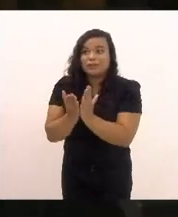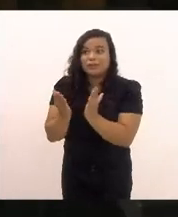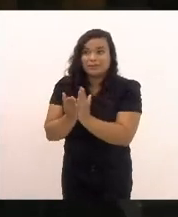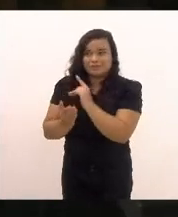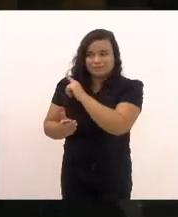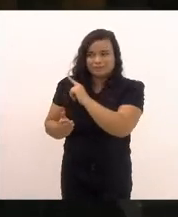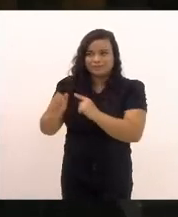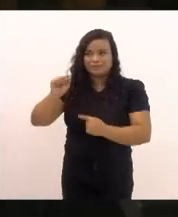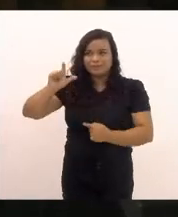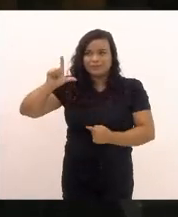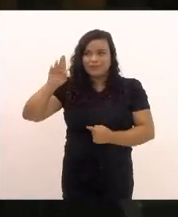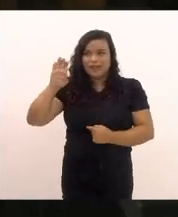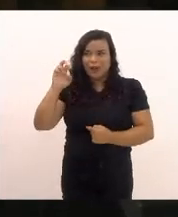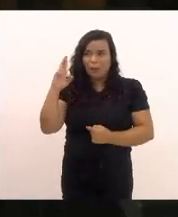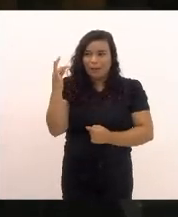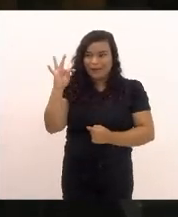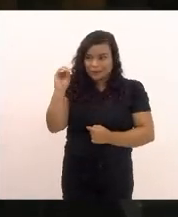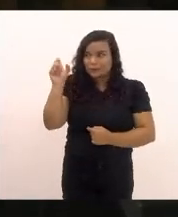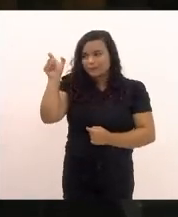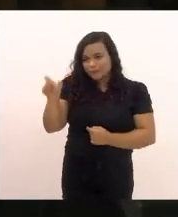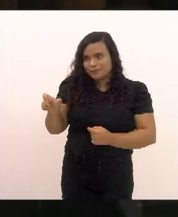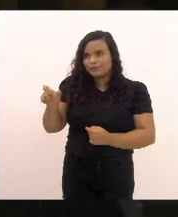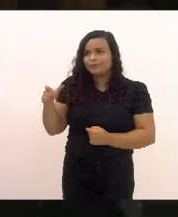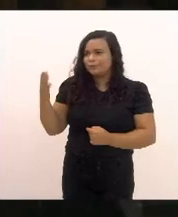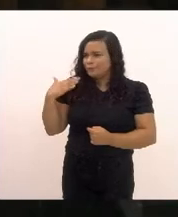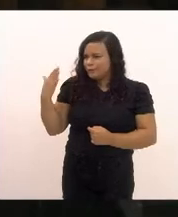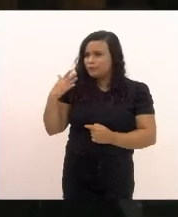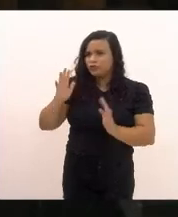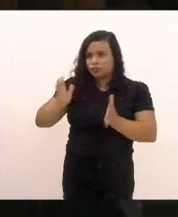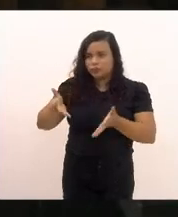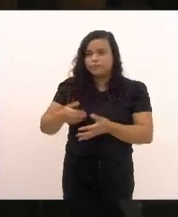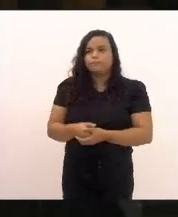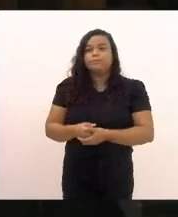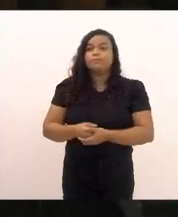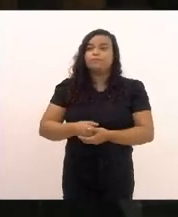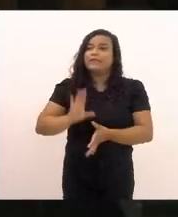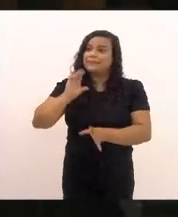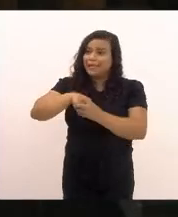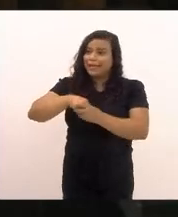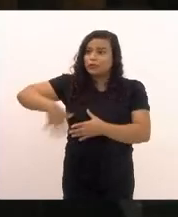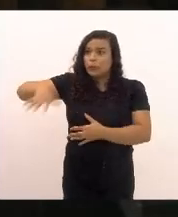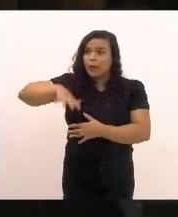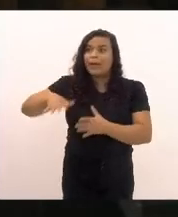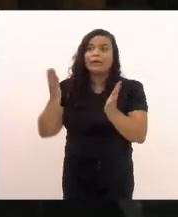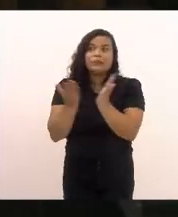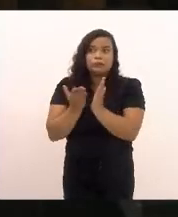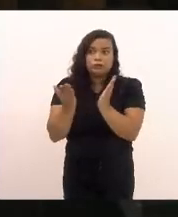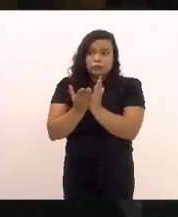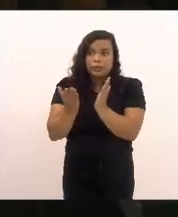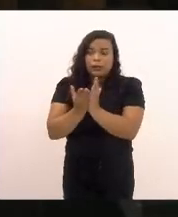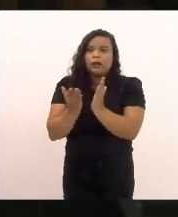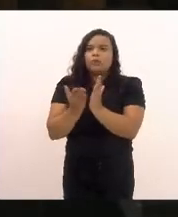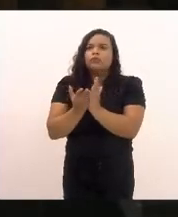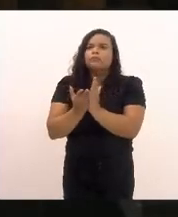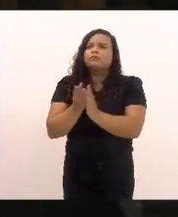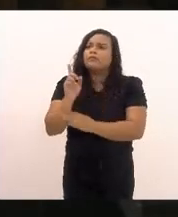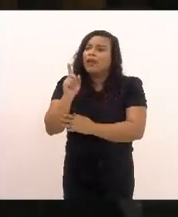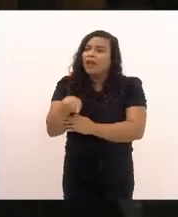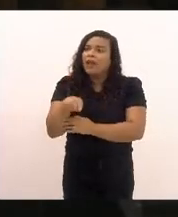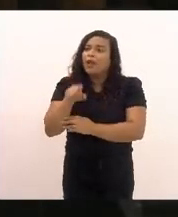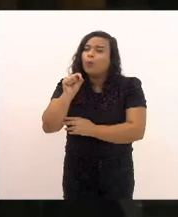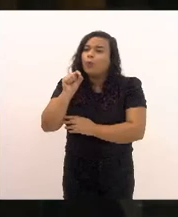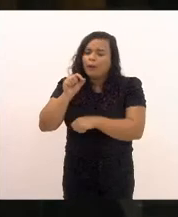E não tem nada mais forte do que na cristandade que a preservação da